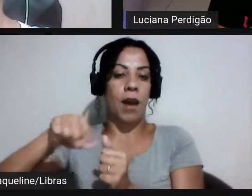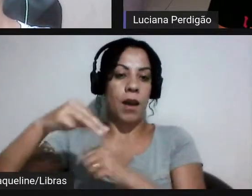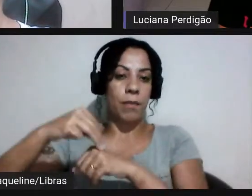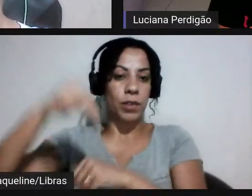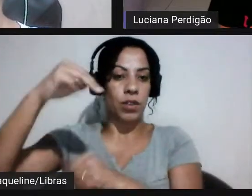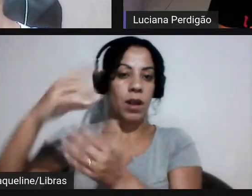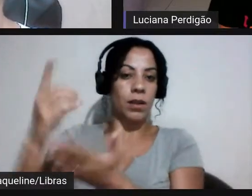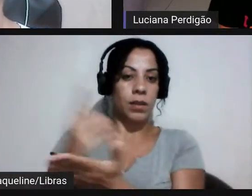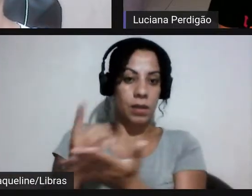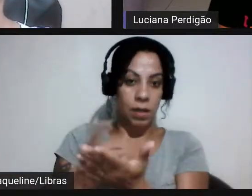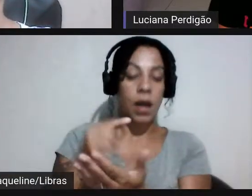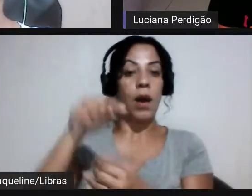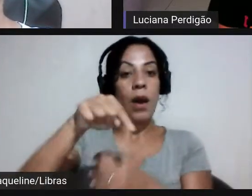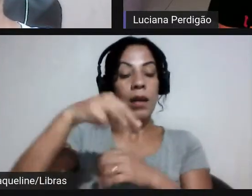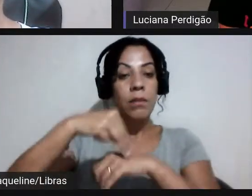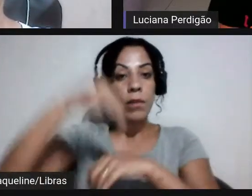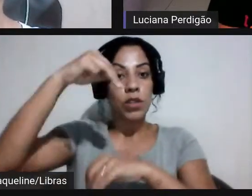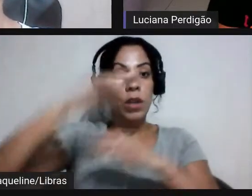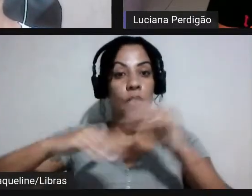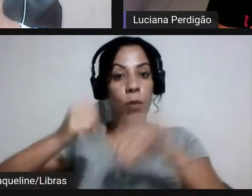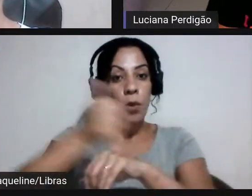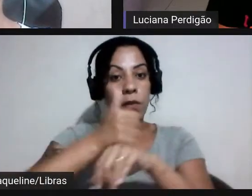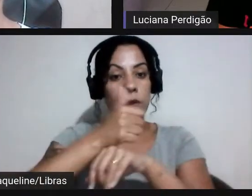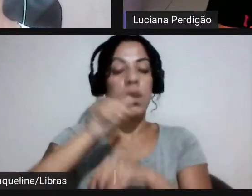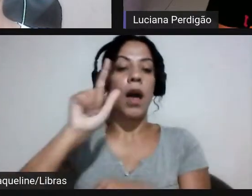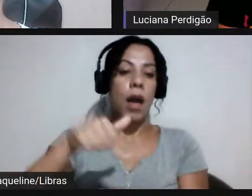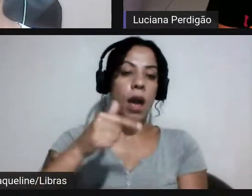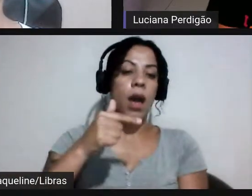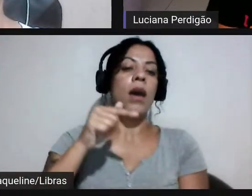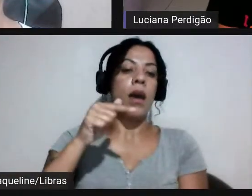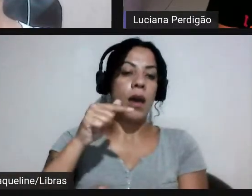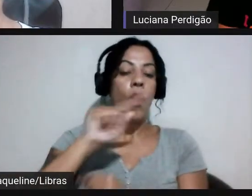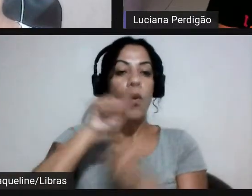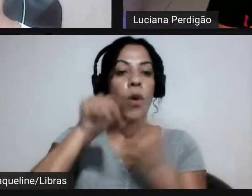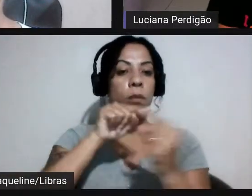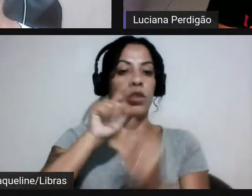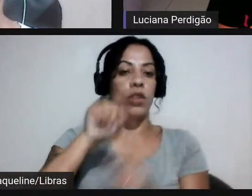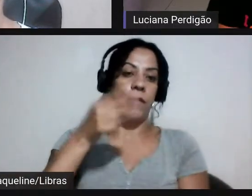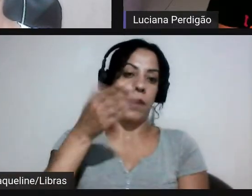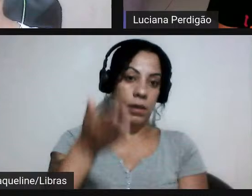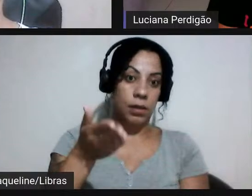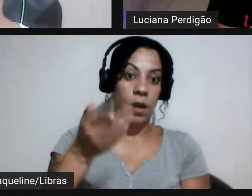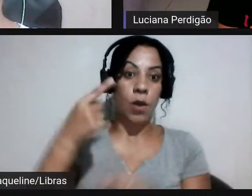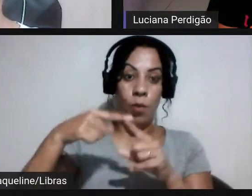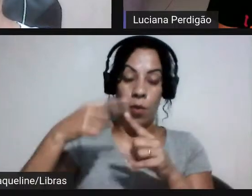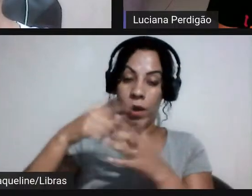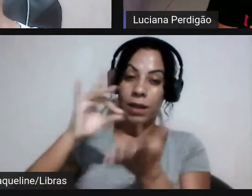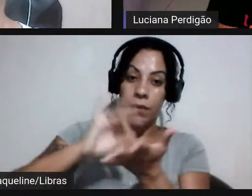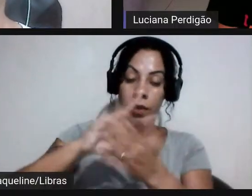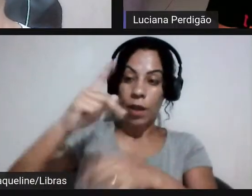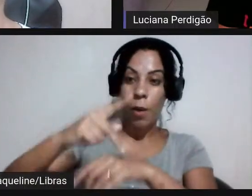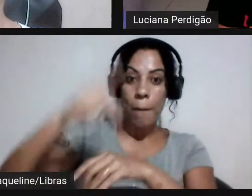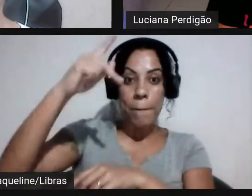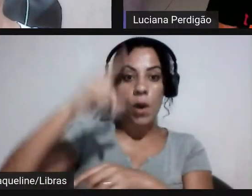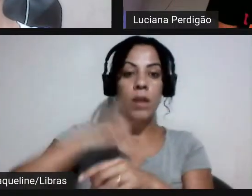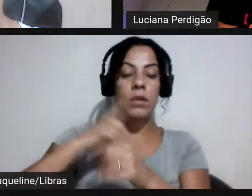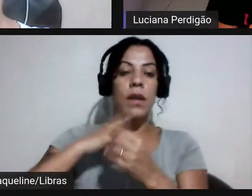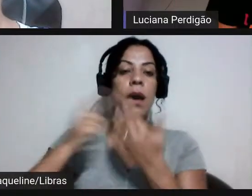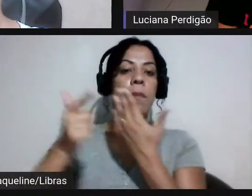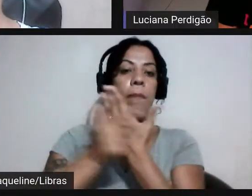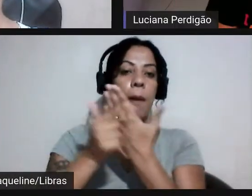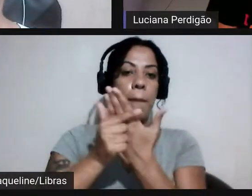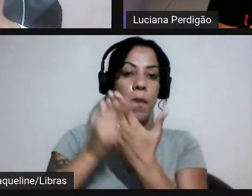tem essa serventia. Aliás, as pós-graduações, na verdade, têm esse grande papel. O nosso grande produto é